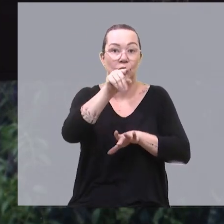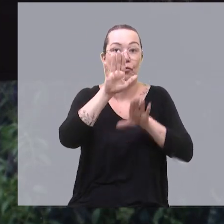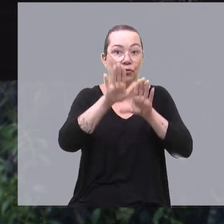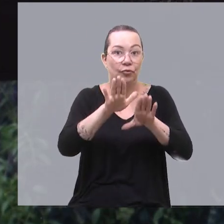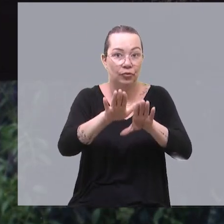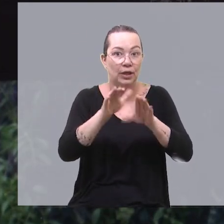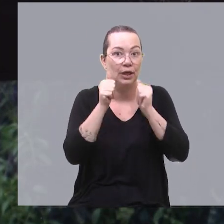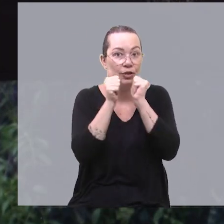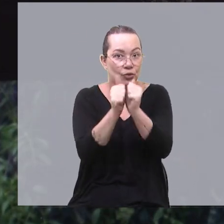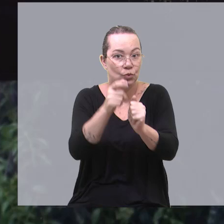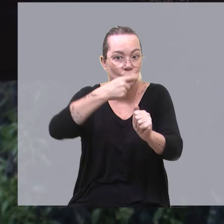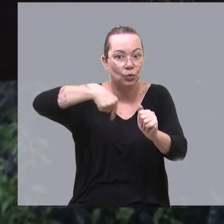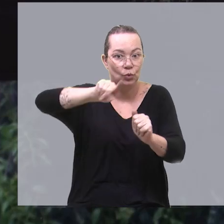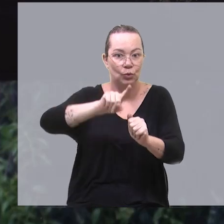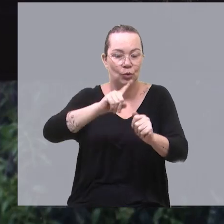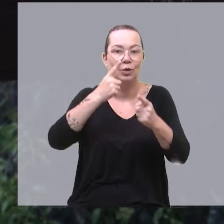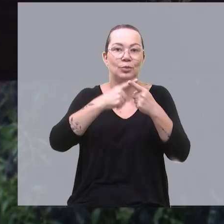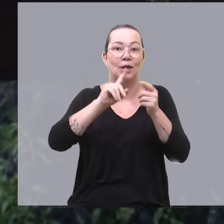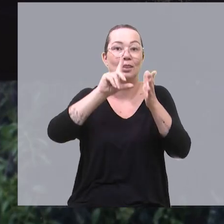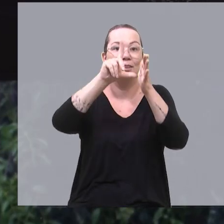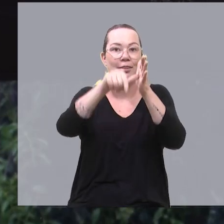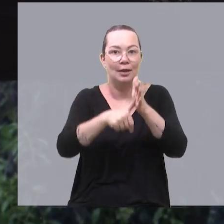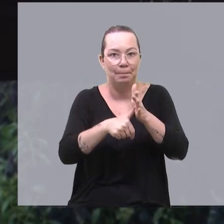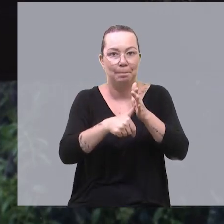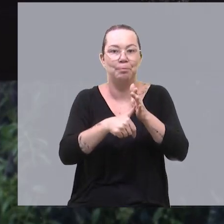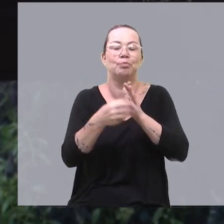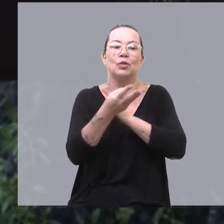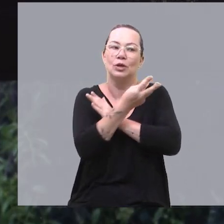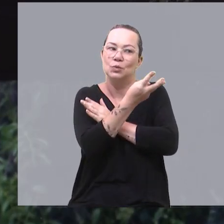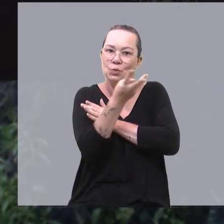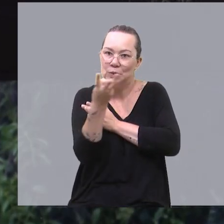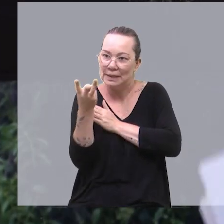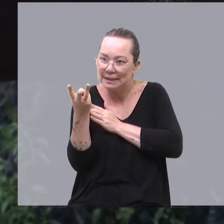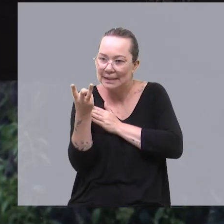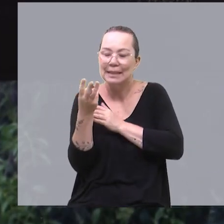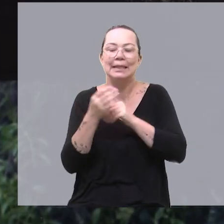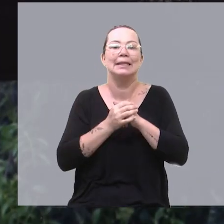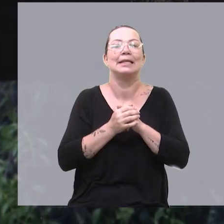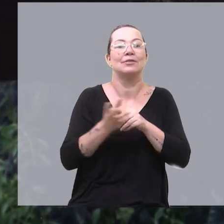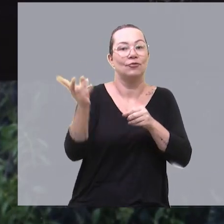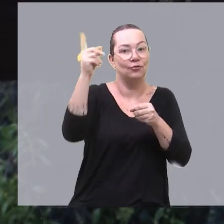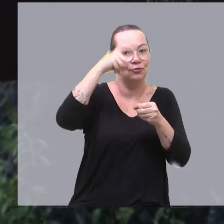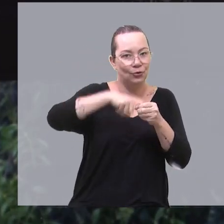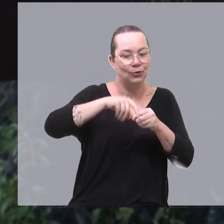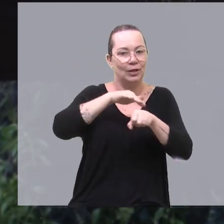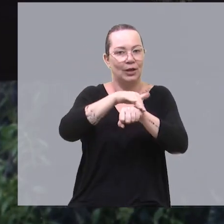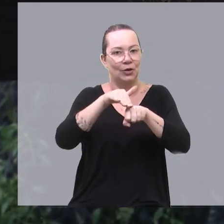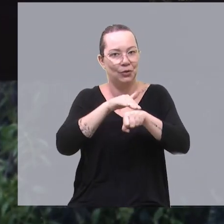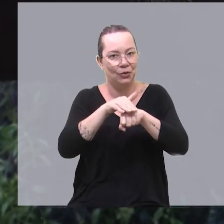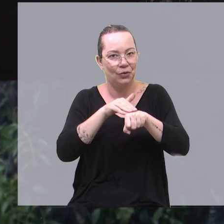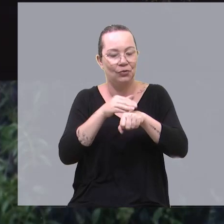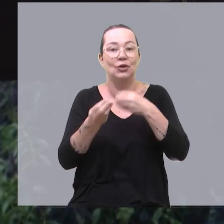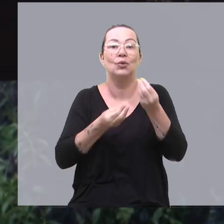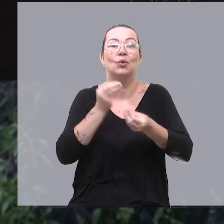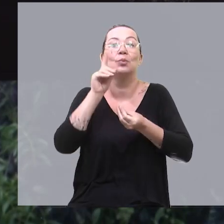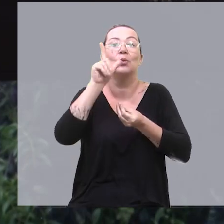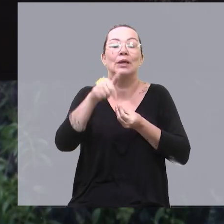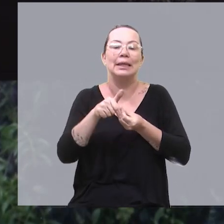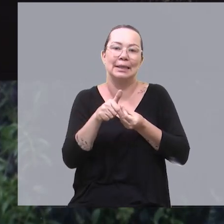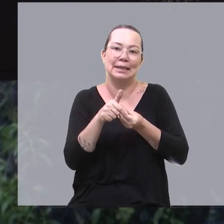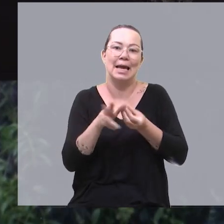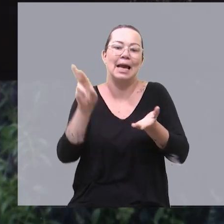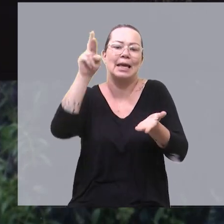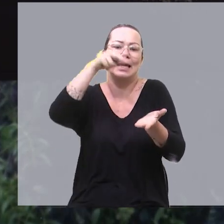você fique com a gente, permaneça aí, porque depois o seu Reis, a Vialana e a Natália vão voltar a falar para a gente como é que é